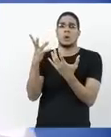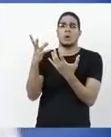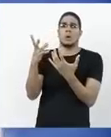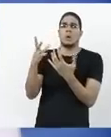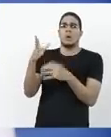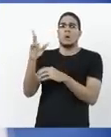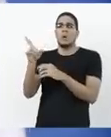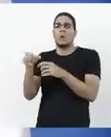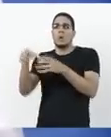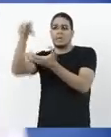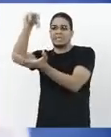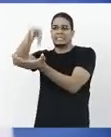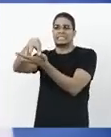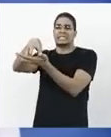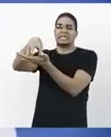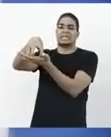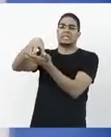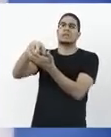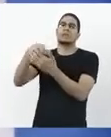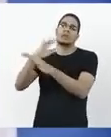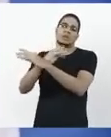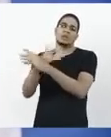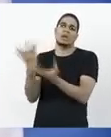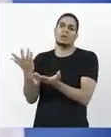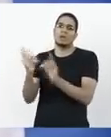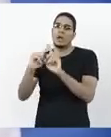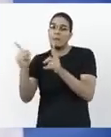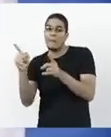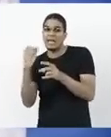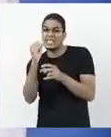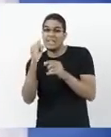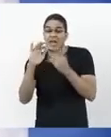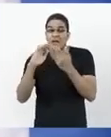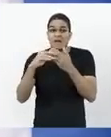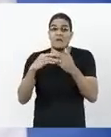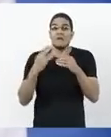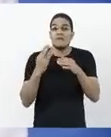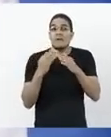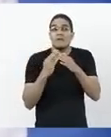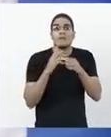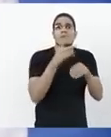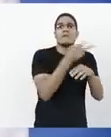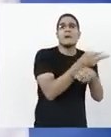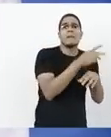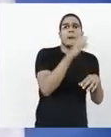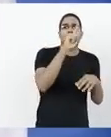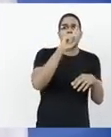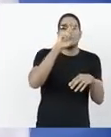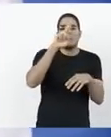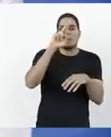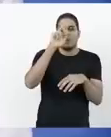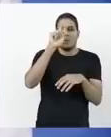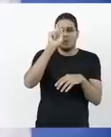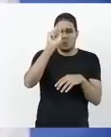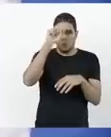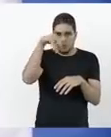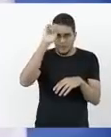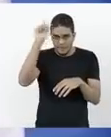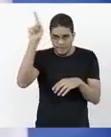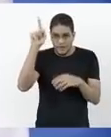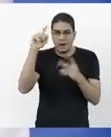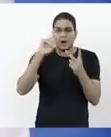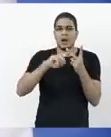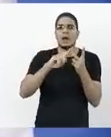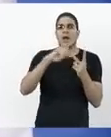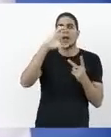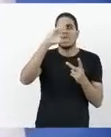Campos, o Marizal, né, bairro de Nazaré, mas quando a gente vai para o miolo da Terra Firme, para o miolo do Guamá, para o miolo da Cabanagem, a gente vê que não tem política pública, que as